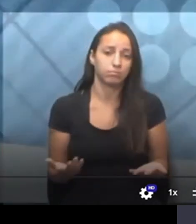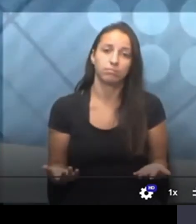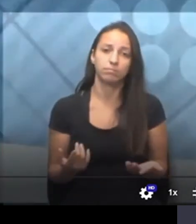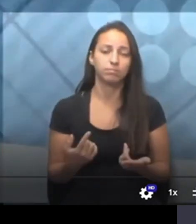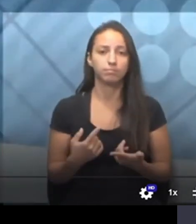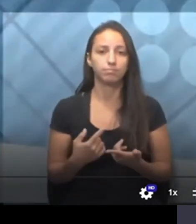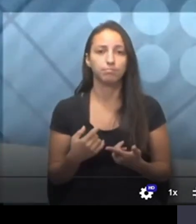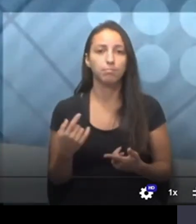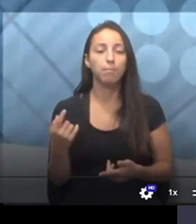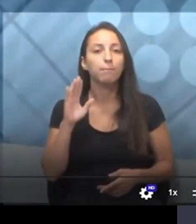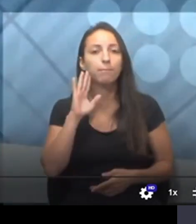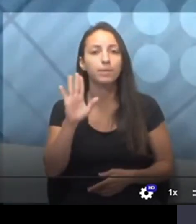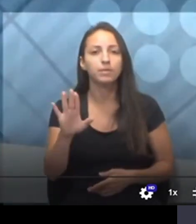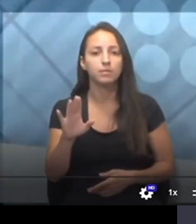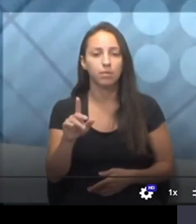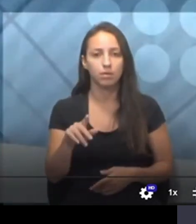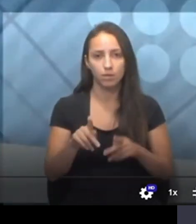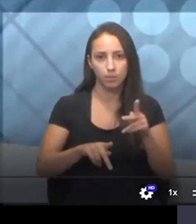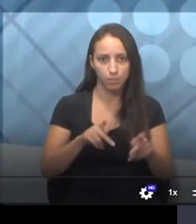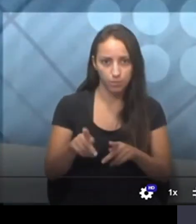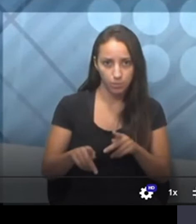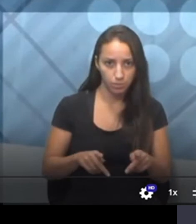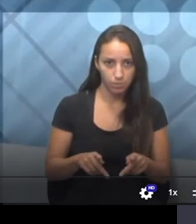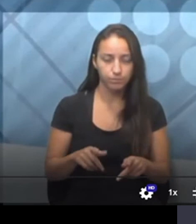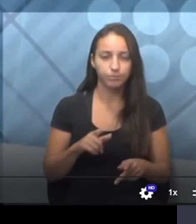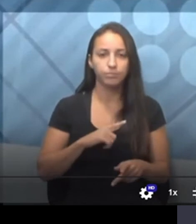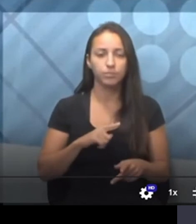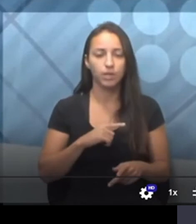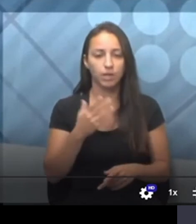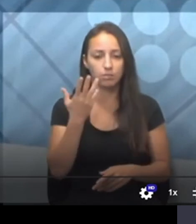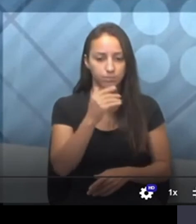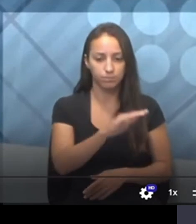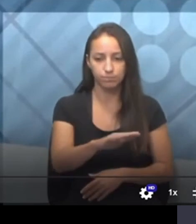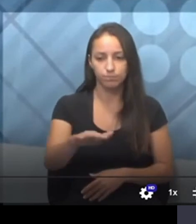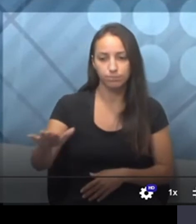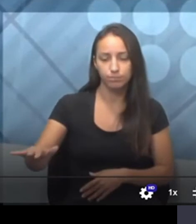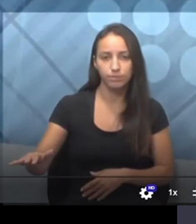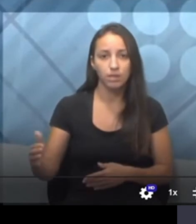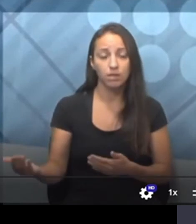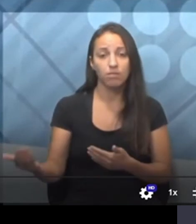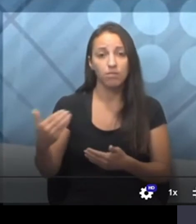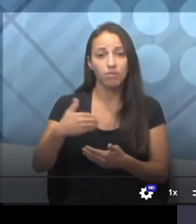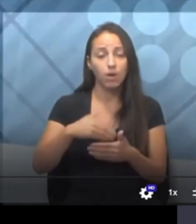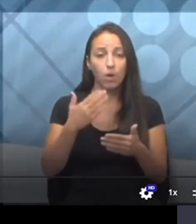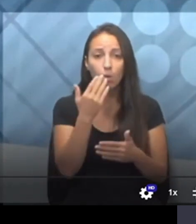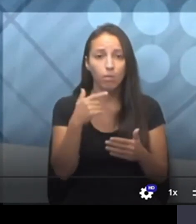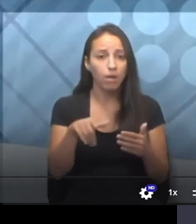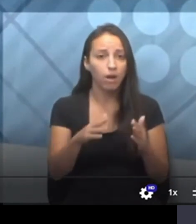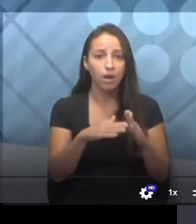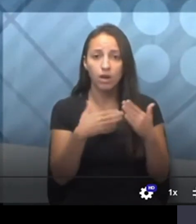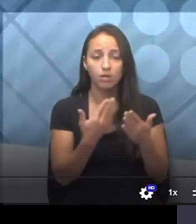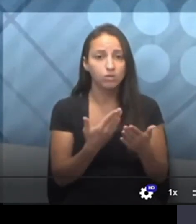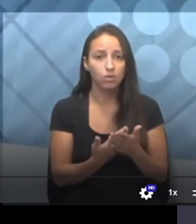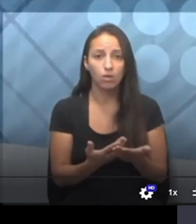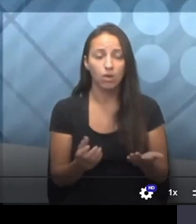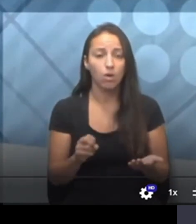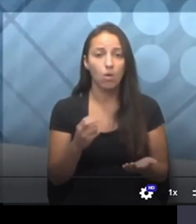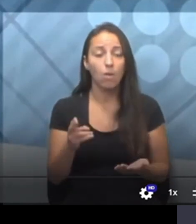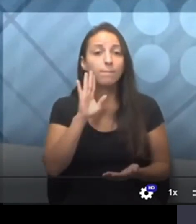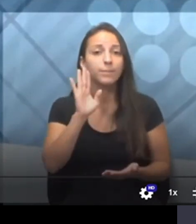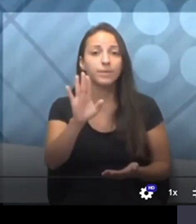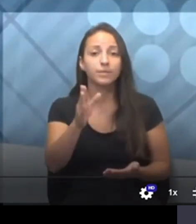porque principalmente no setor público, há muitas crianças que vêm se alimentar na escola, ou a principal